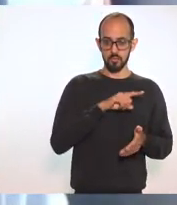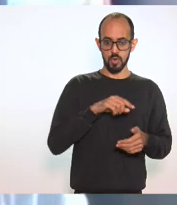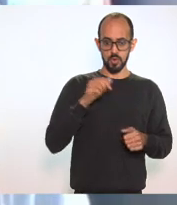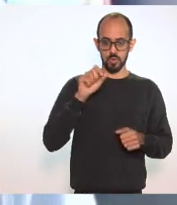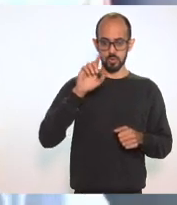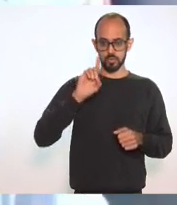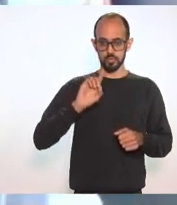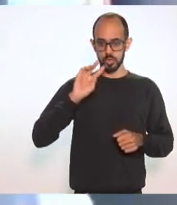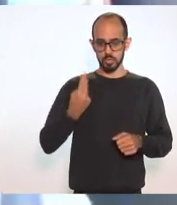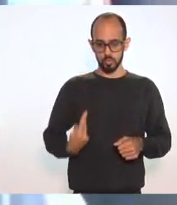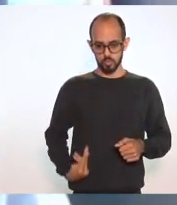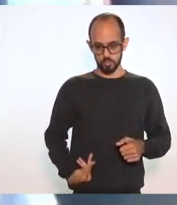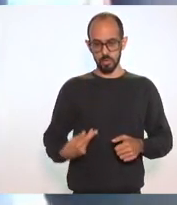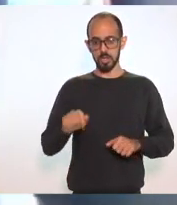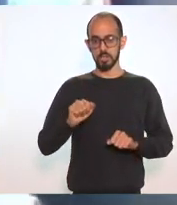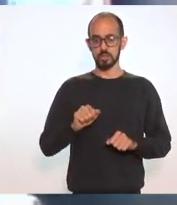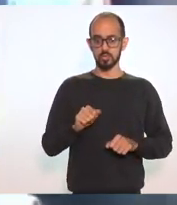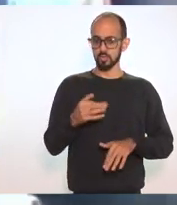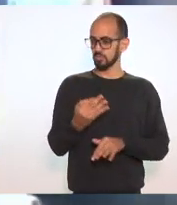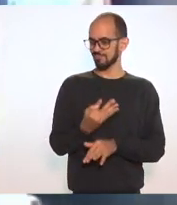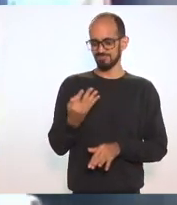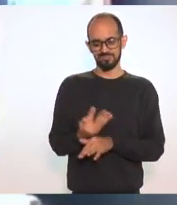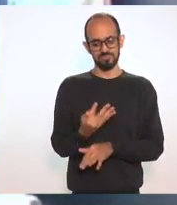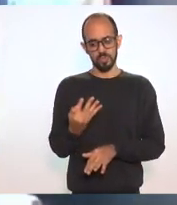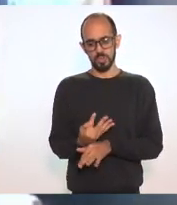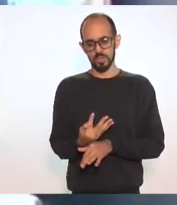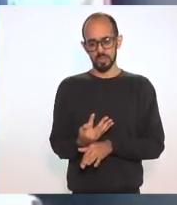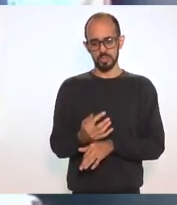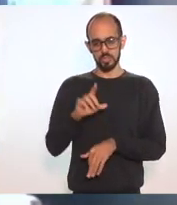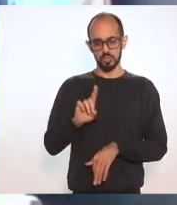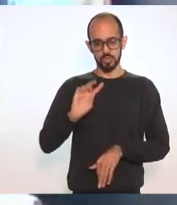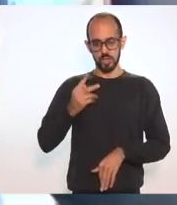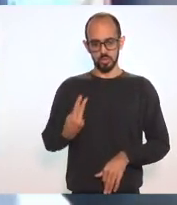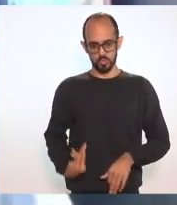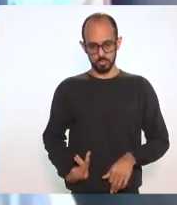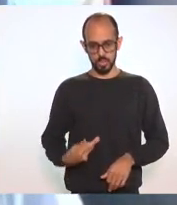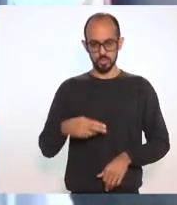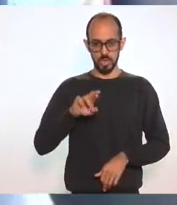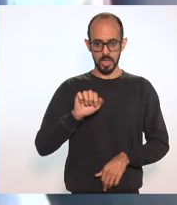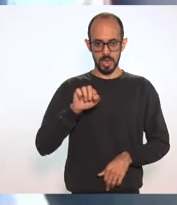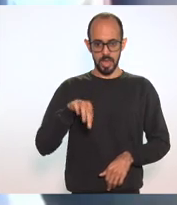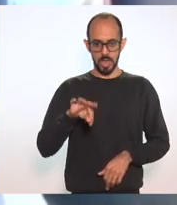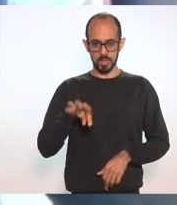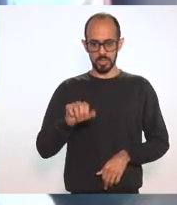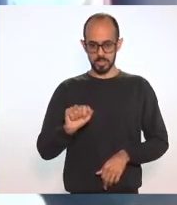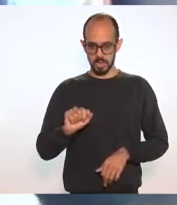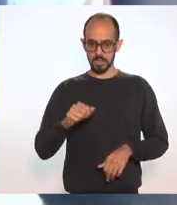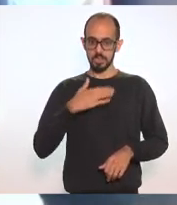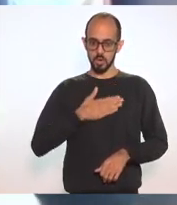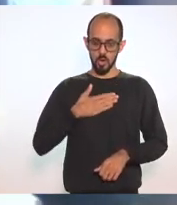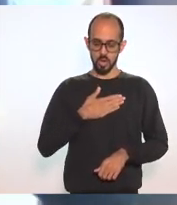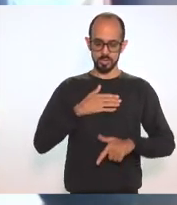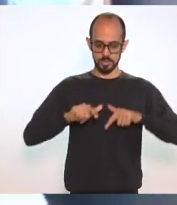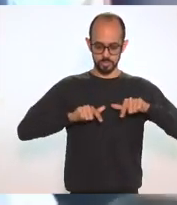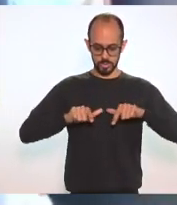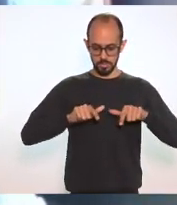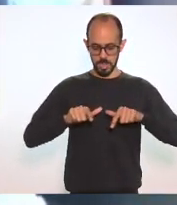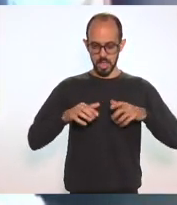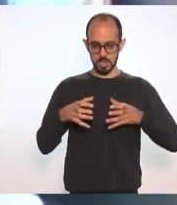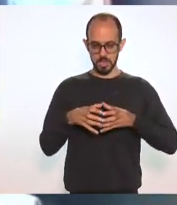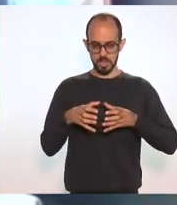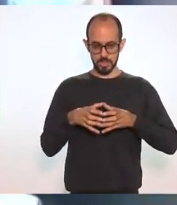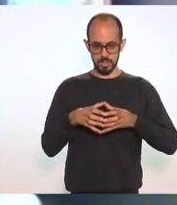conjuntas com intolerância e direitos humanos. Renata é uma apaixonada e sempre gosta de trabalhar em equipe E também não